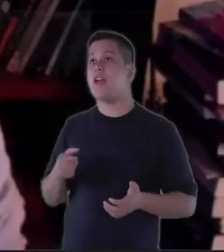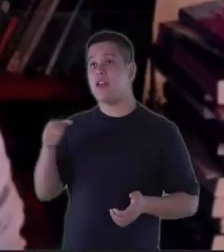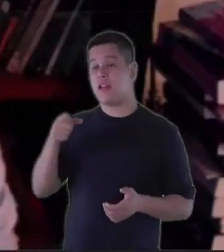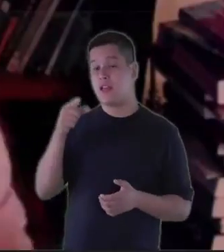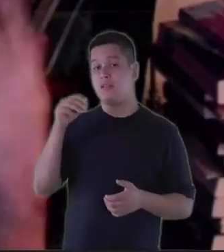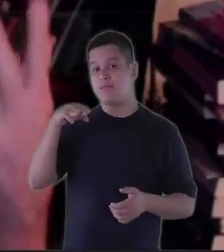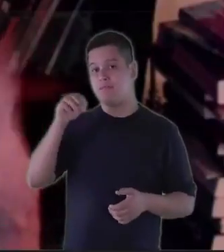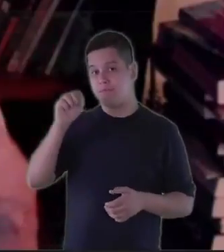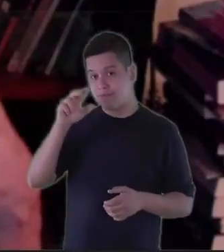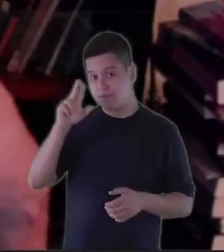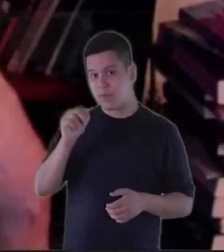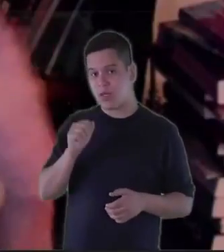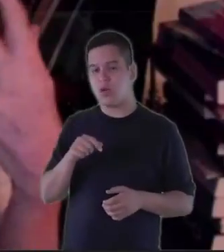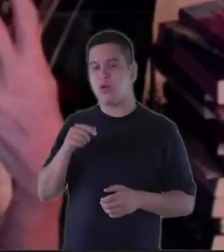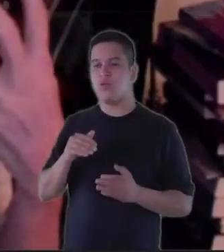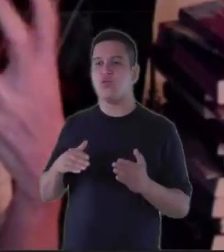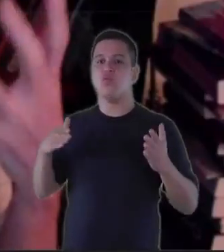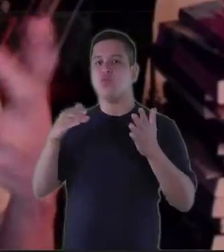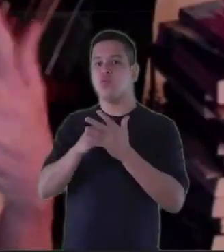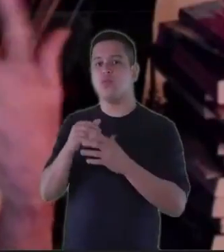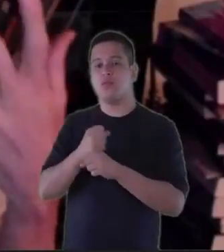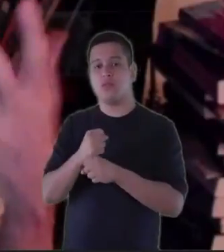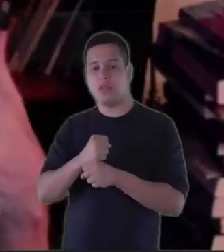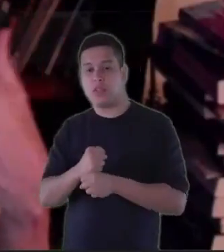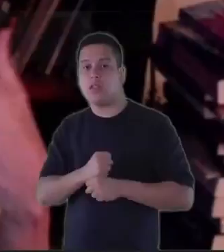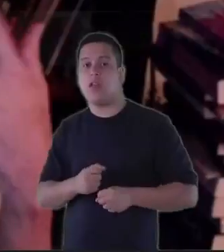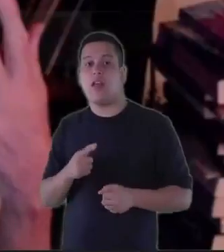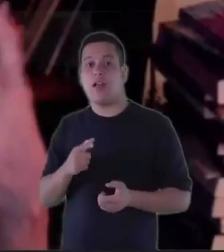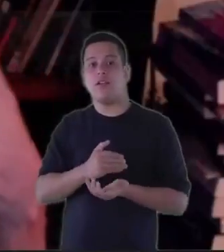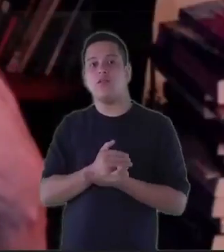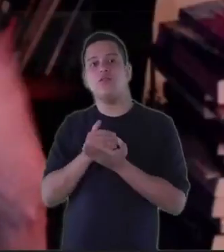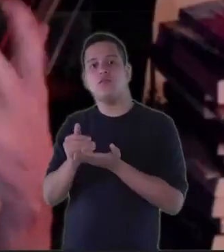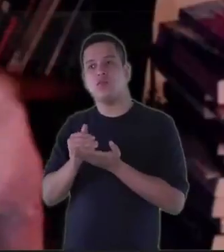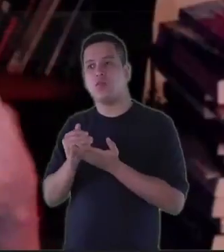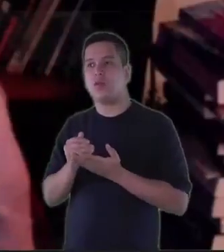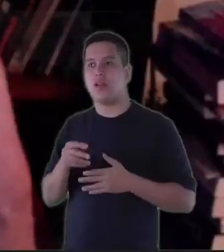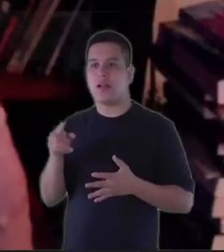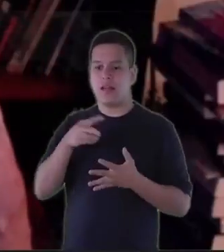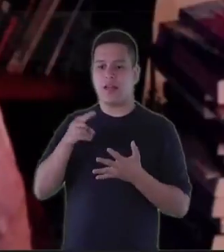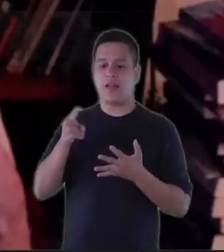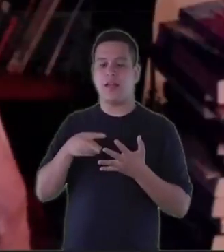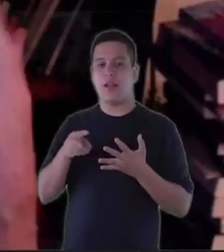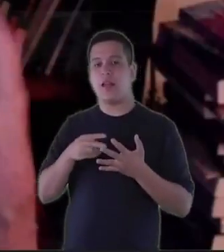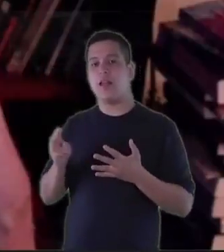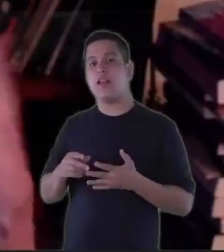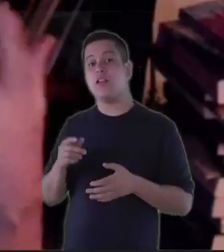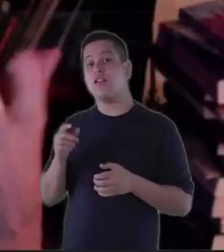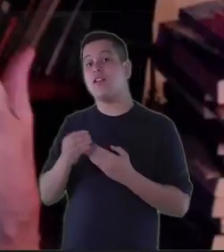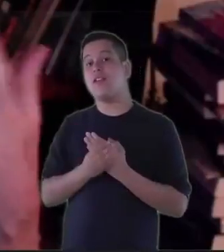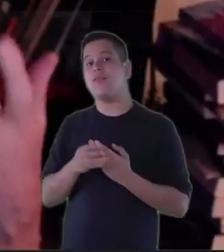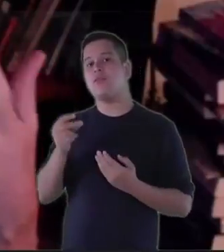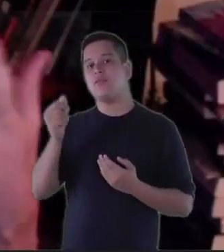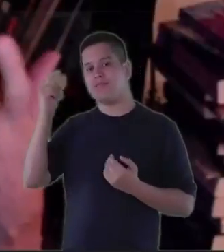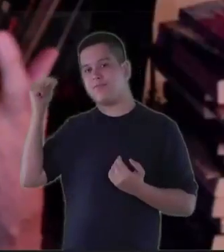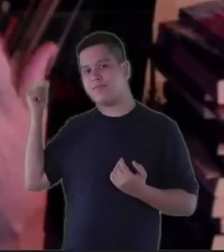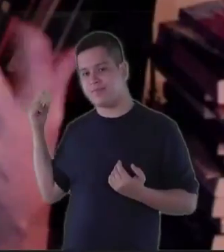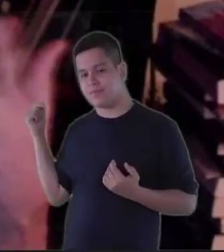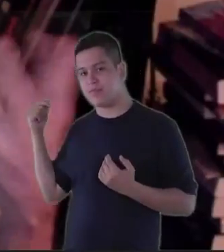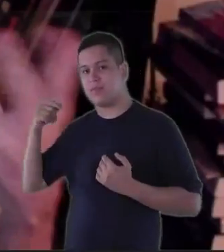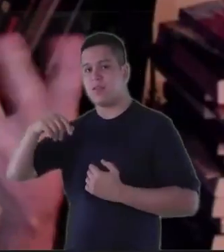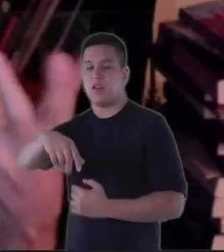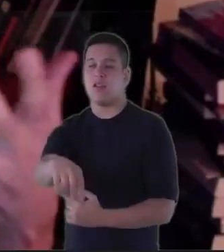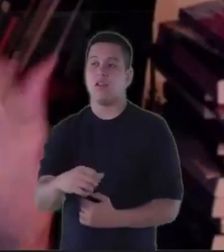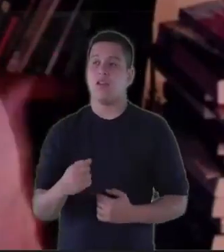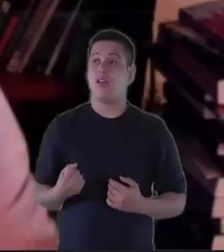Malu, nesses últimos anos, ela começou a reler os clássicos assim, e de